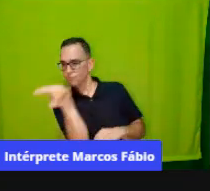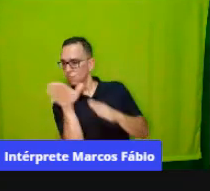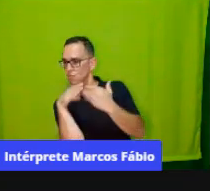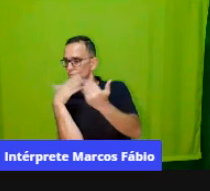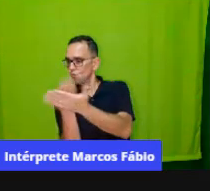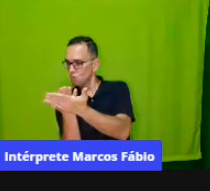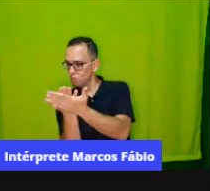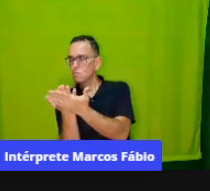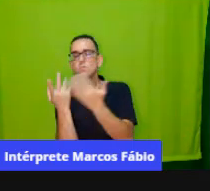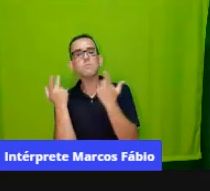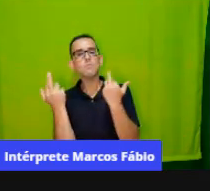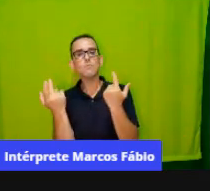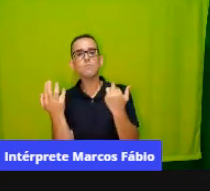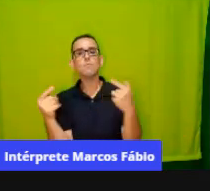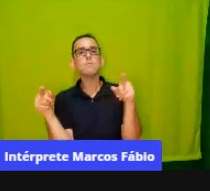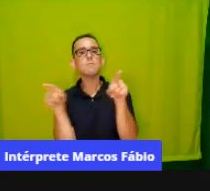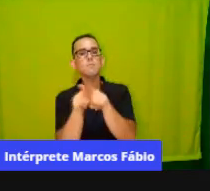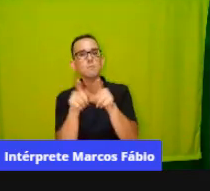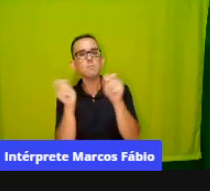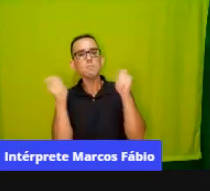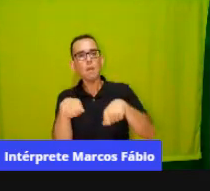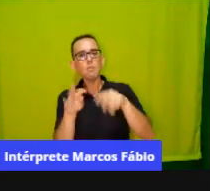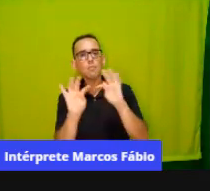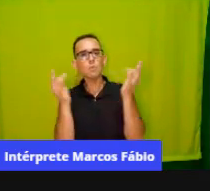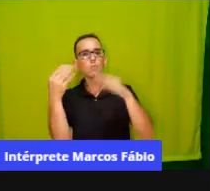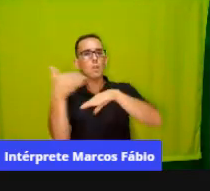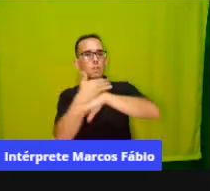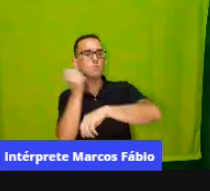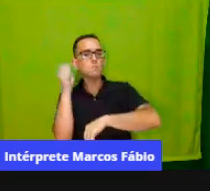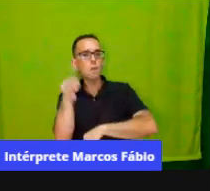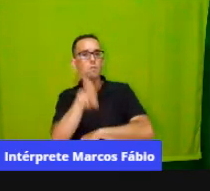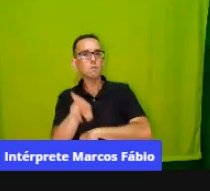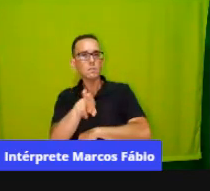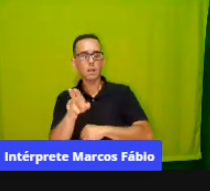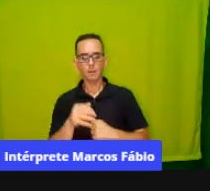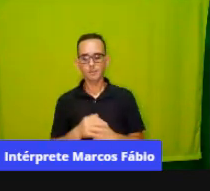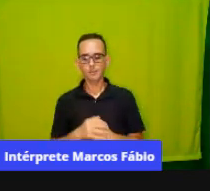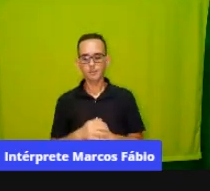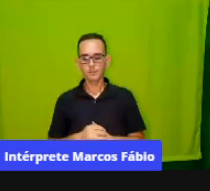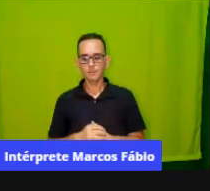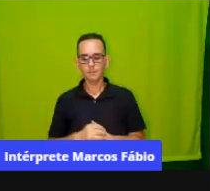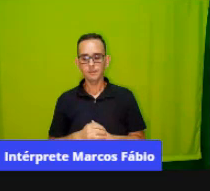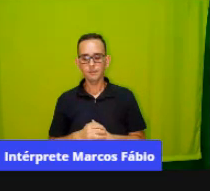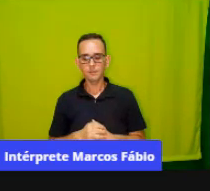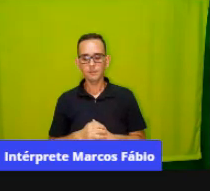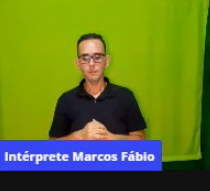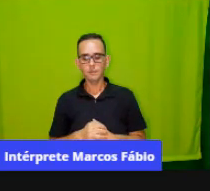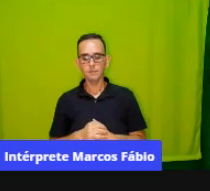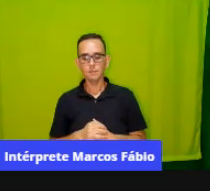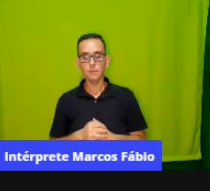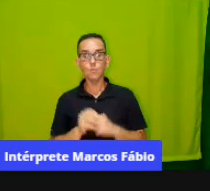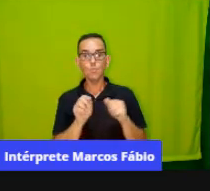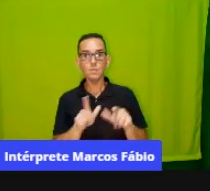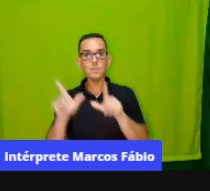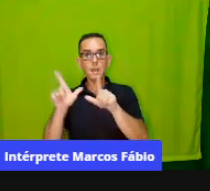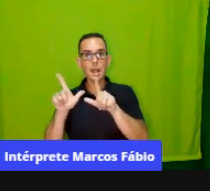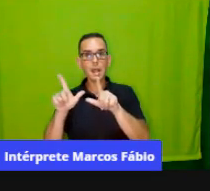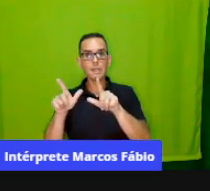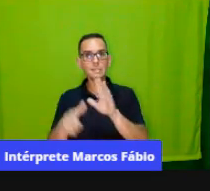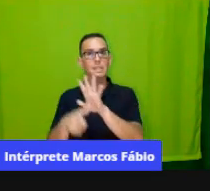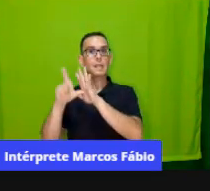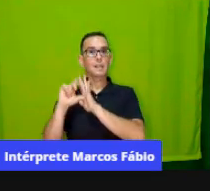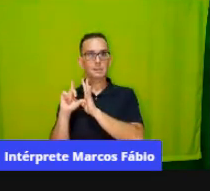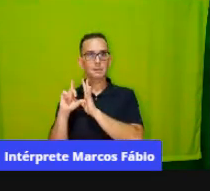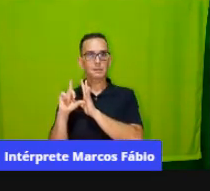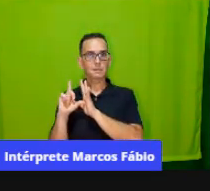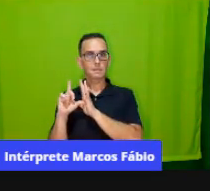de tecnologia assistiva é utilizado. Então, pode retornar o slide anterior. O anterior, pode